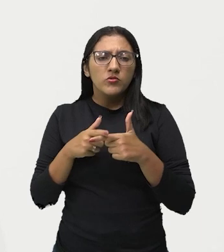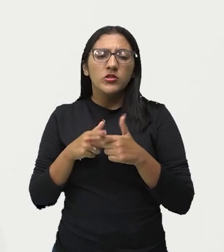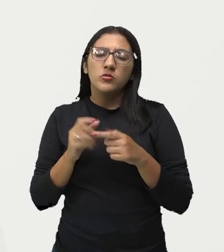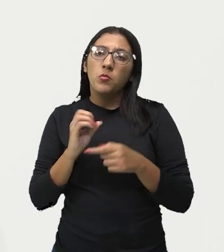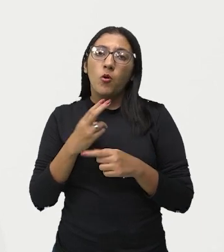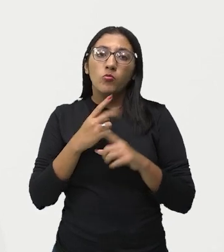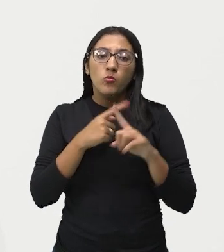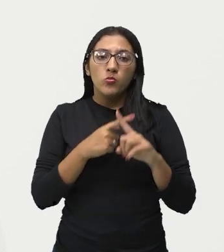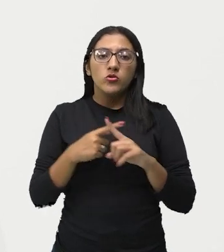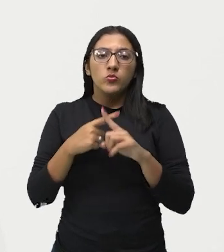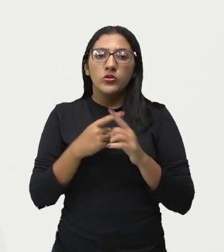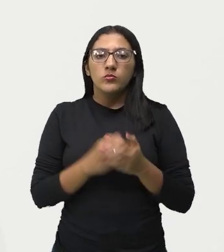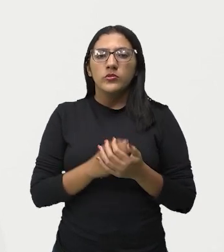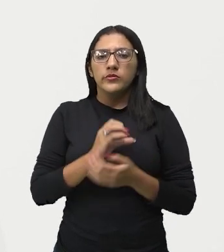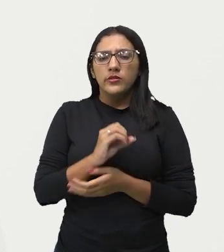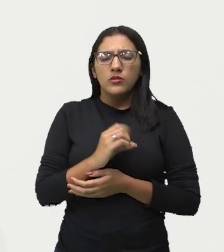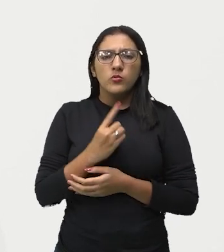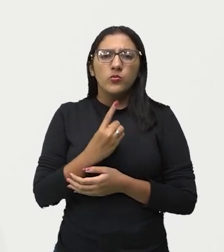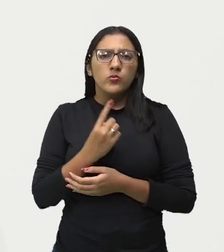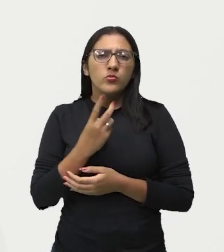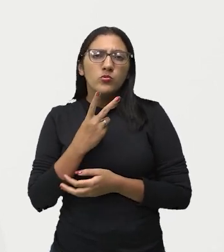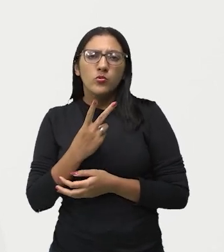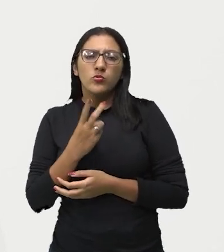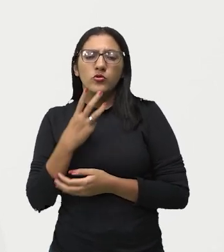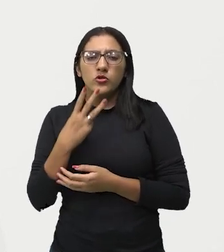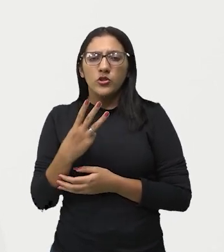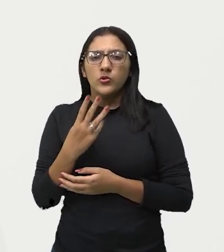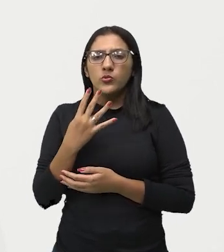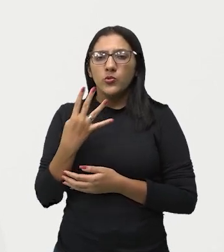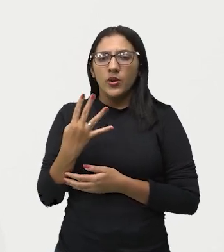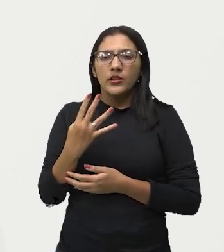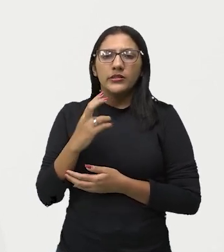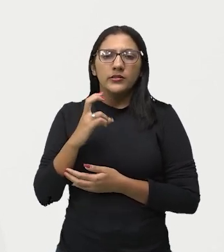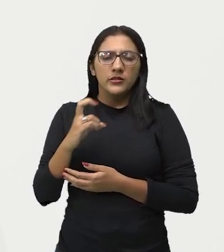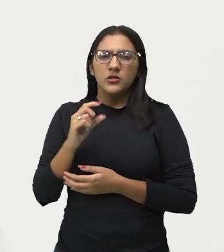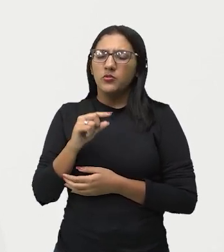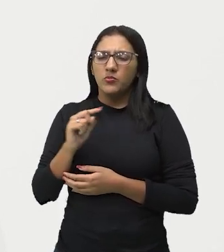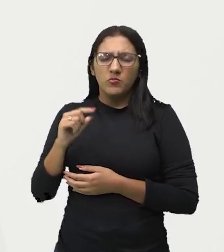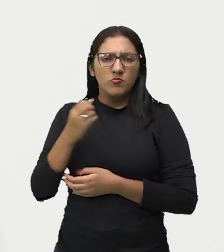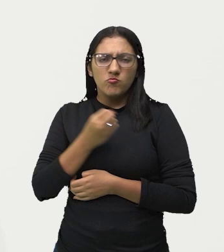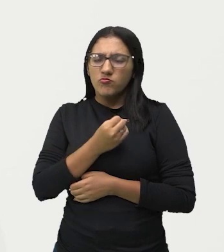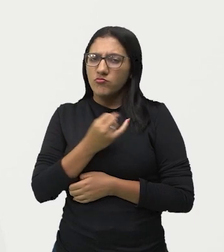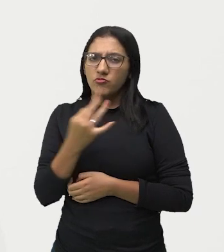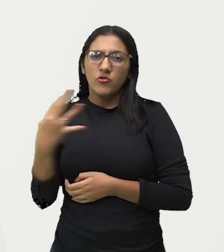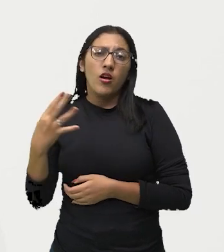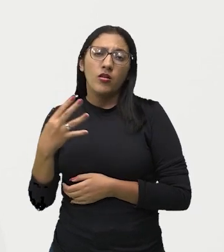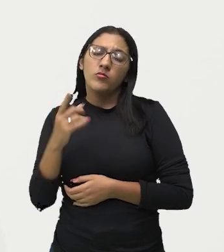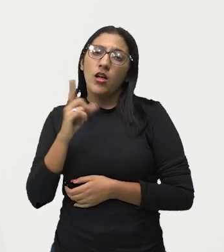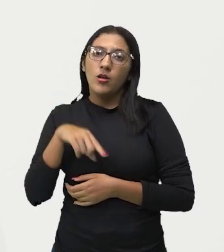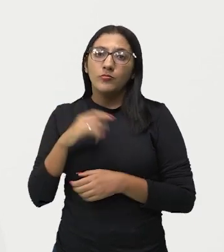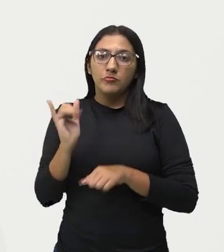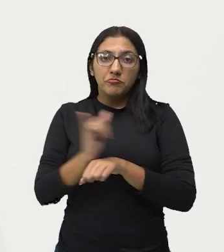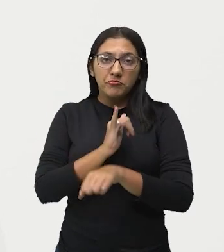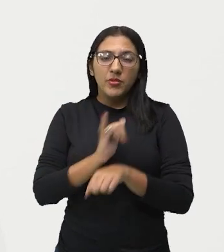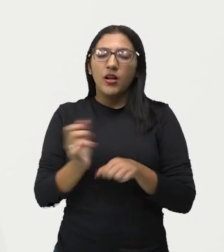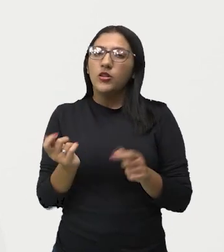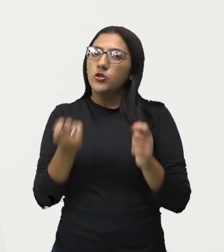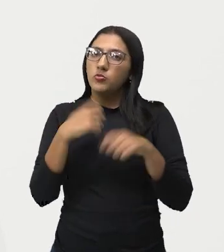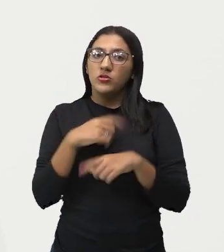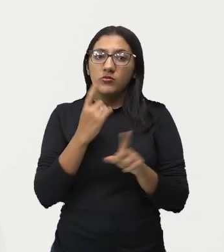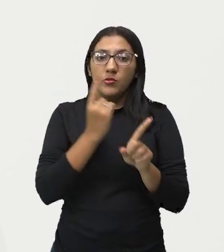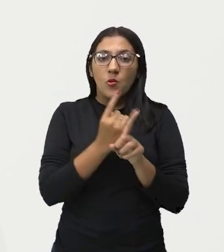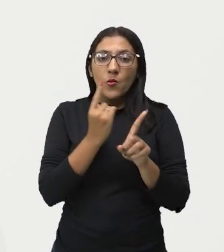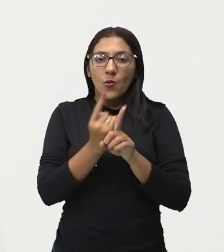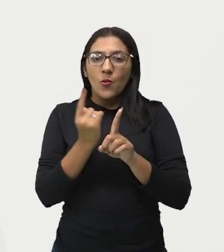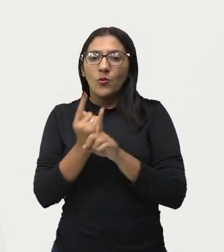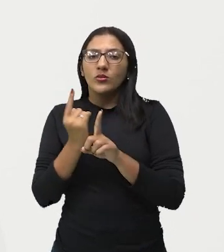E 0, 1, 2, 3, 4, sucessivamente. Isso aqui é uma técnica que ajuda a determinar os